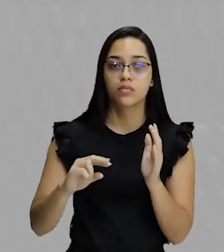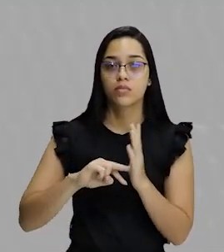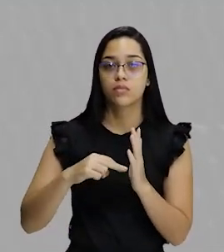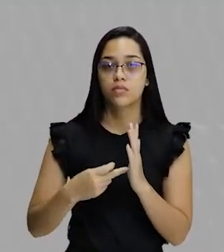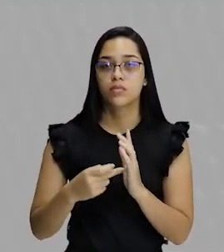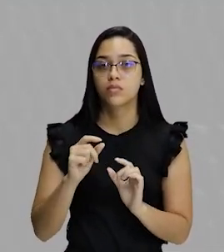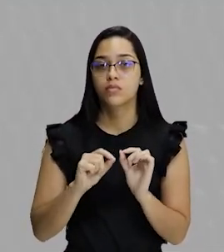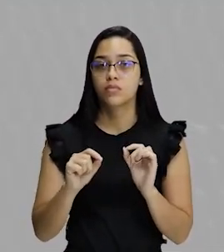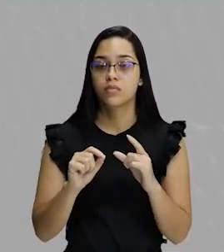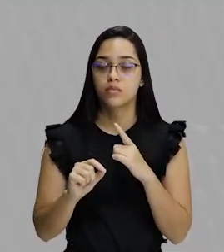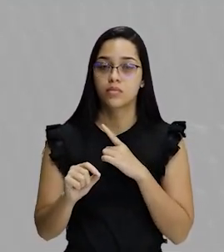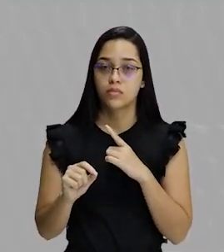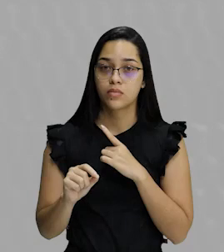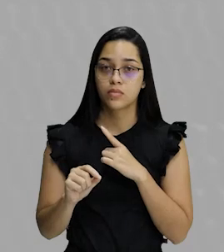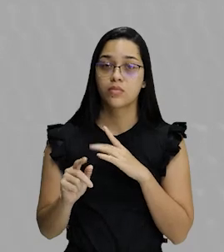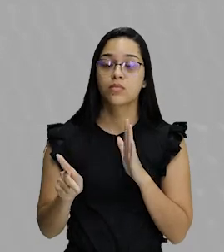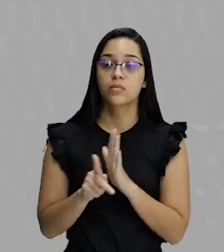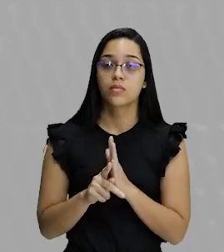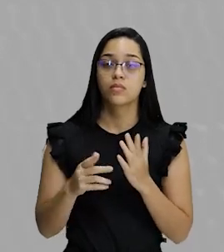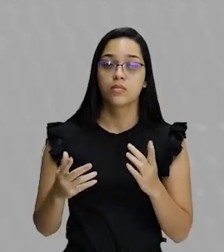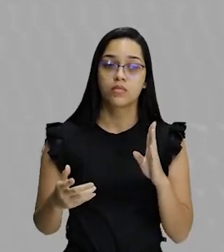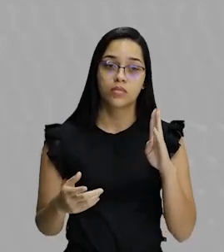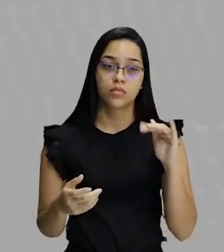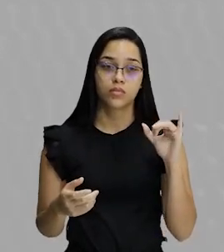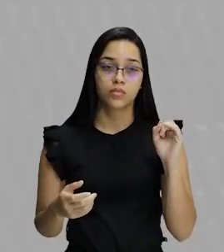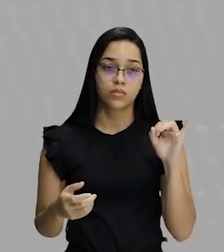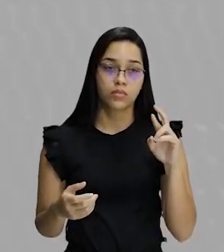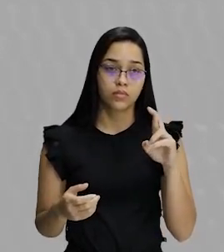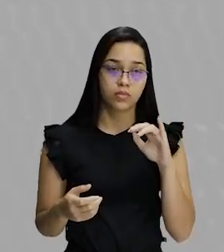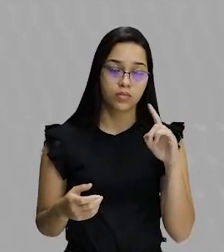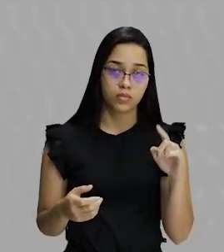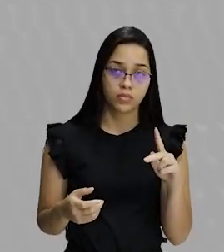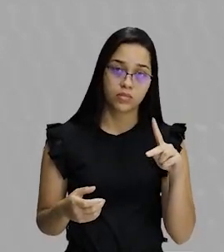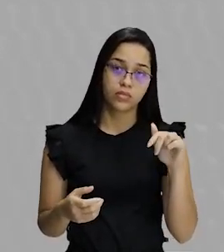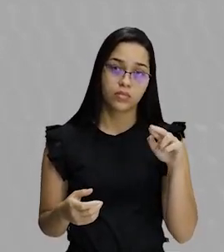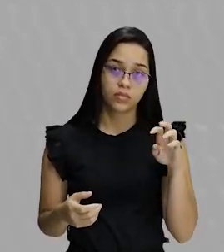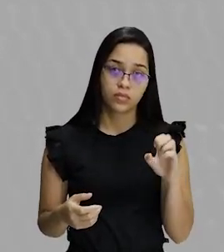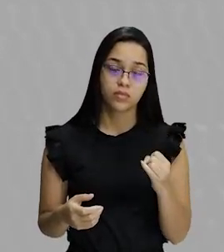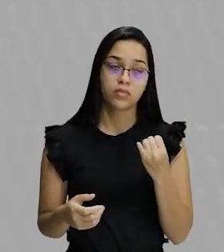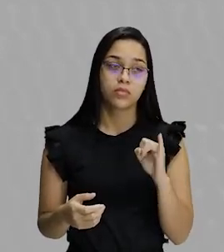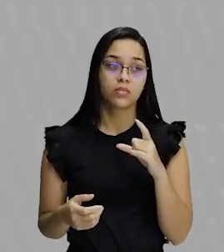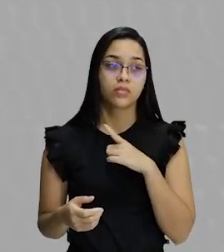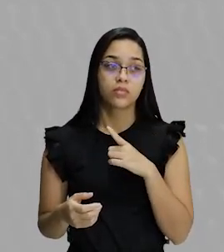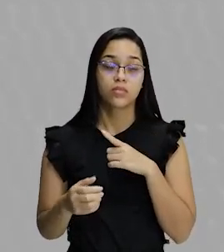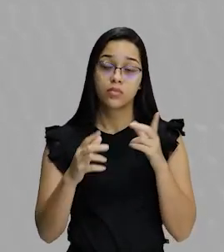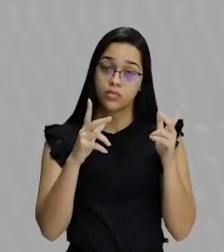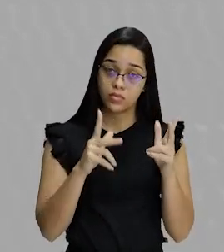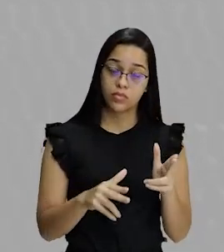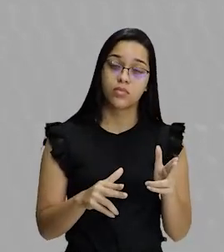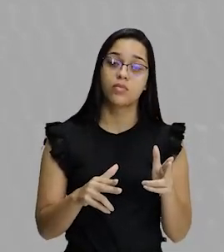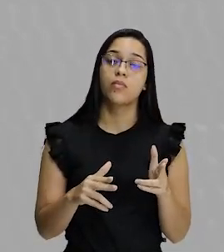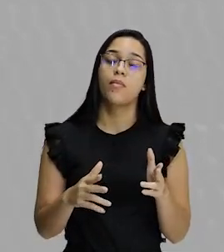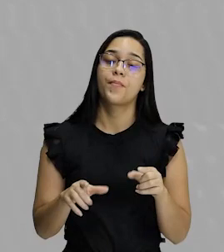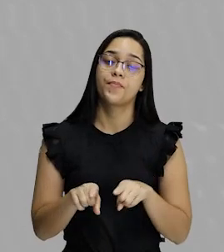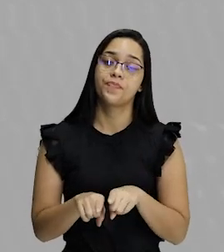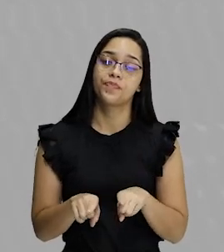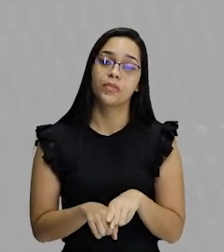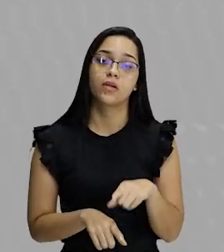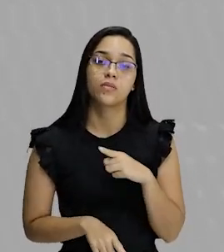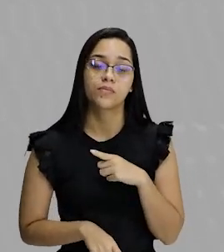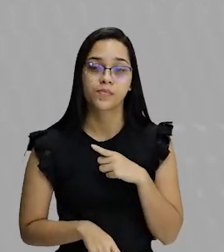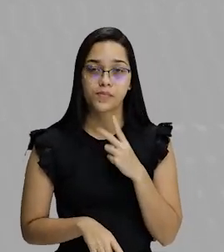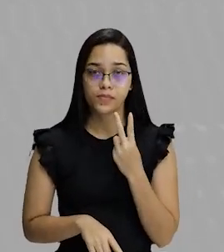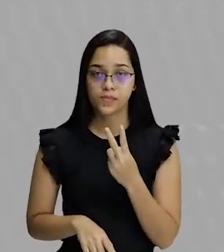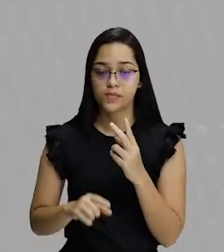que esses pontos eles fazem parte da bissetriz dos quadrantes pares. Se eles forem iguais, se eles tiverem